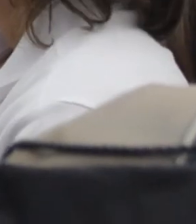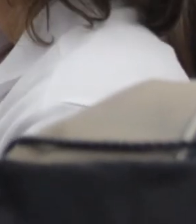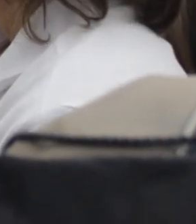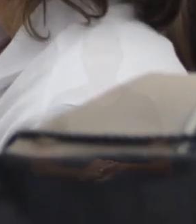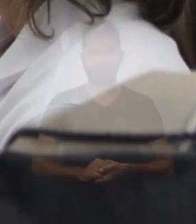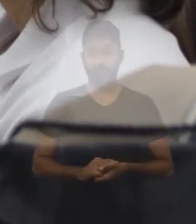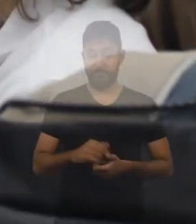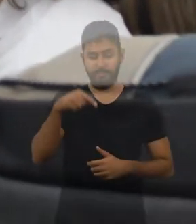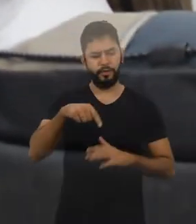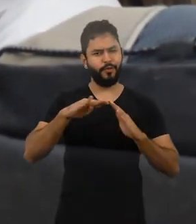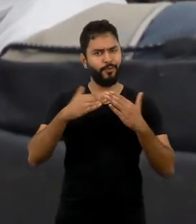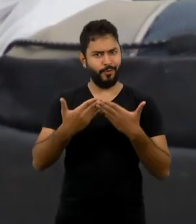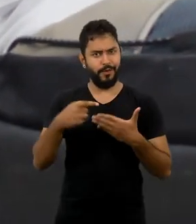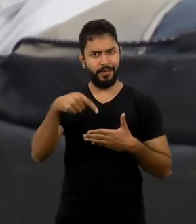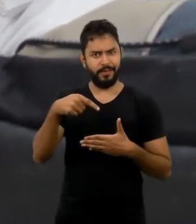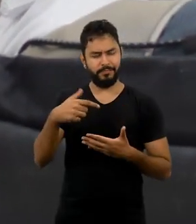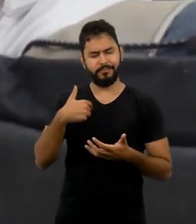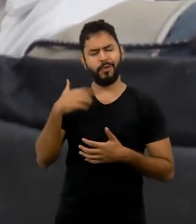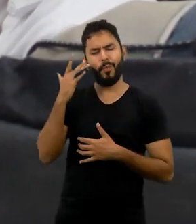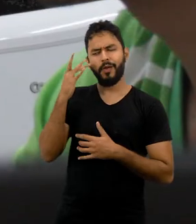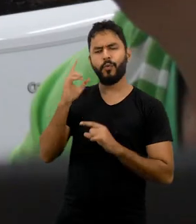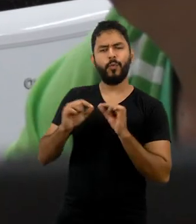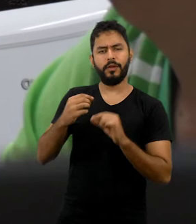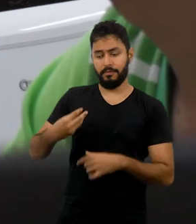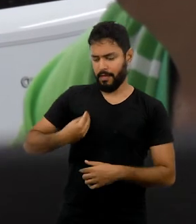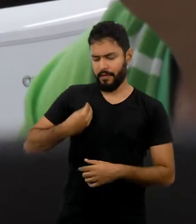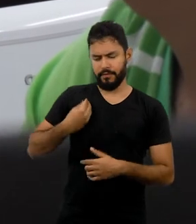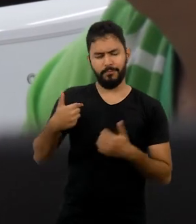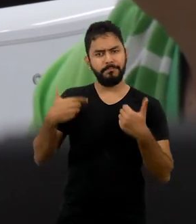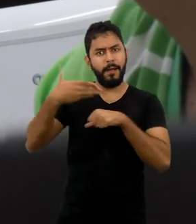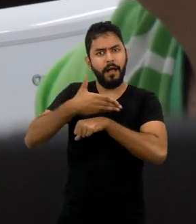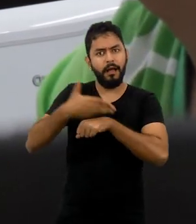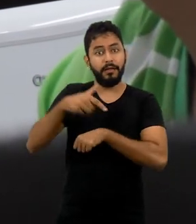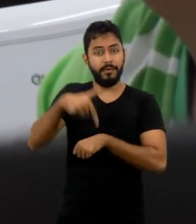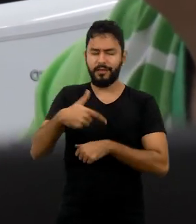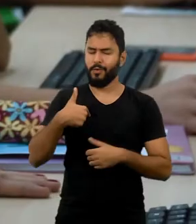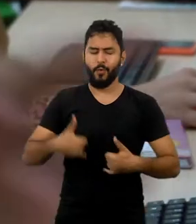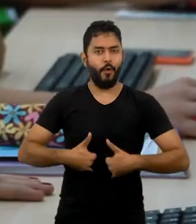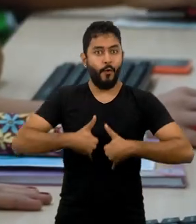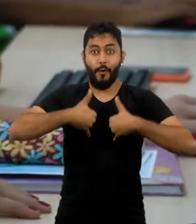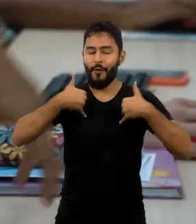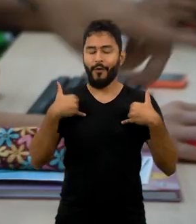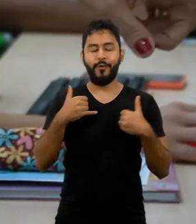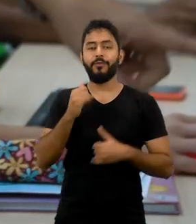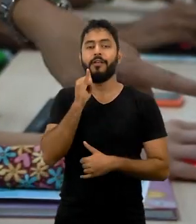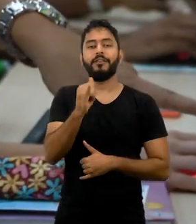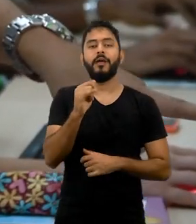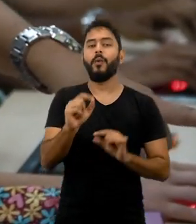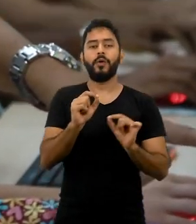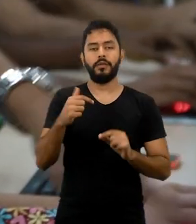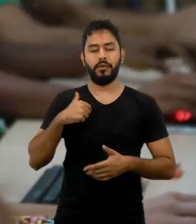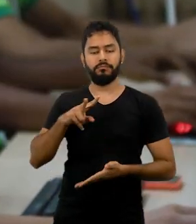escola aqui, para mim, é um pedaço da minha vida, né? Então eu tenho muito orgulho de dizer que estou aqui